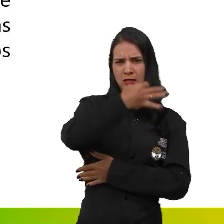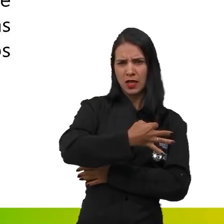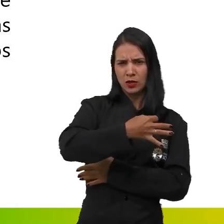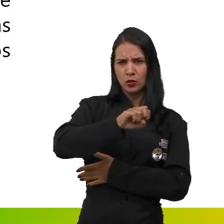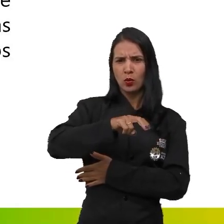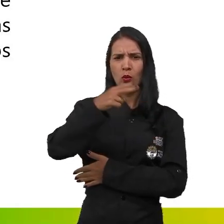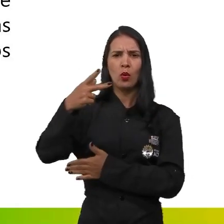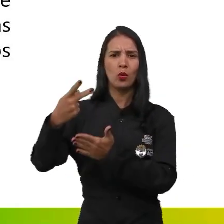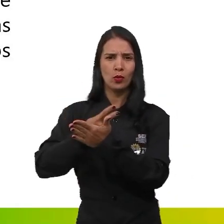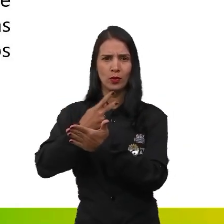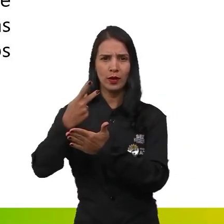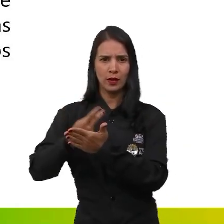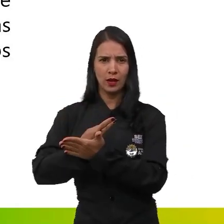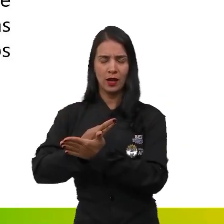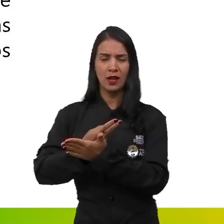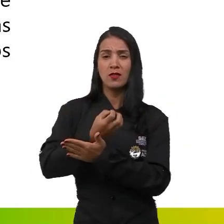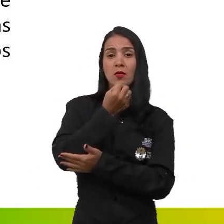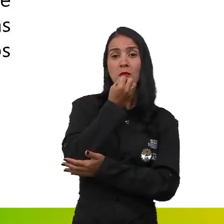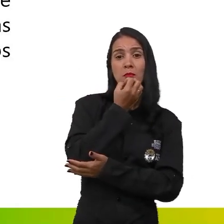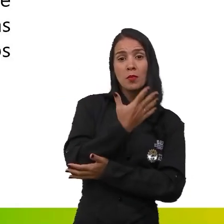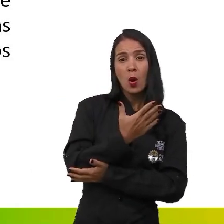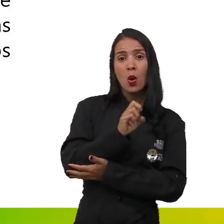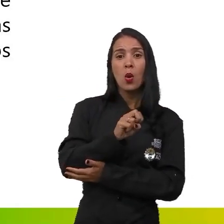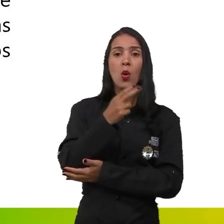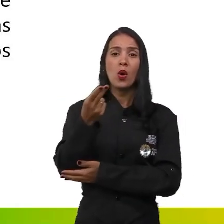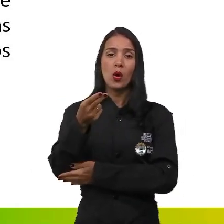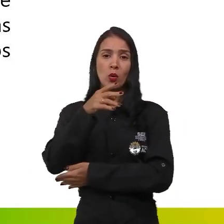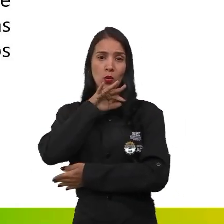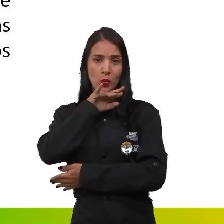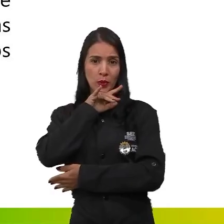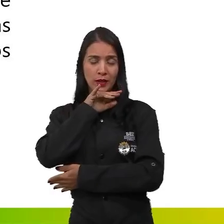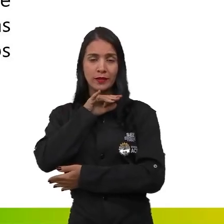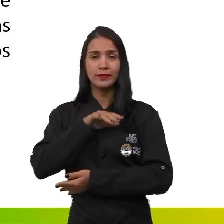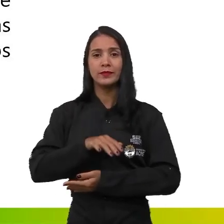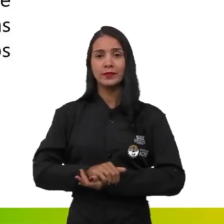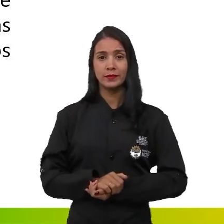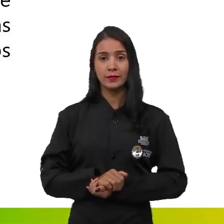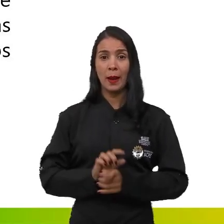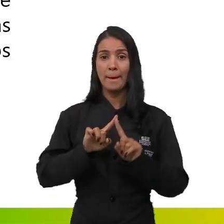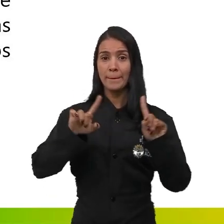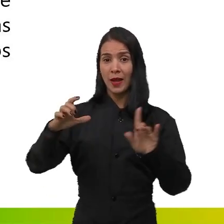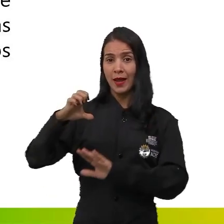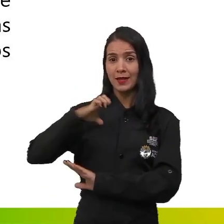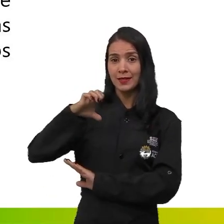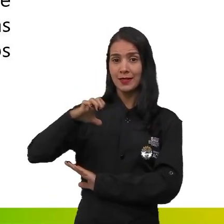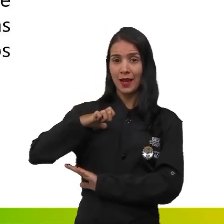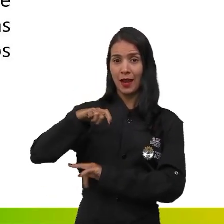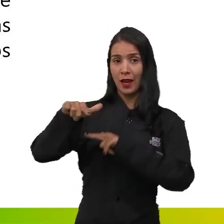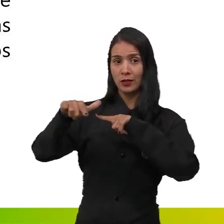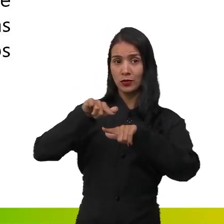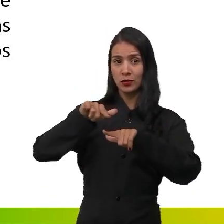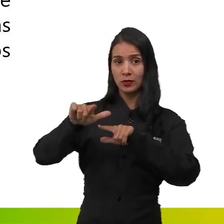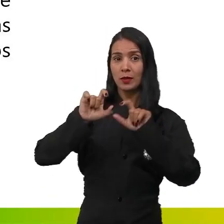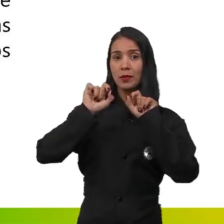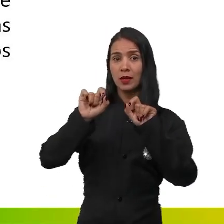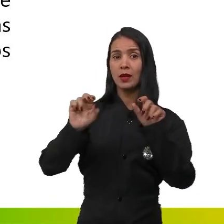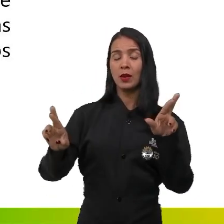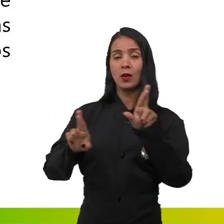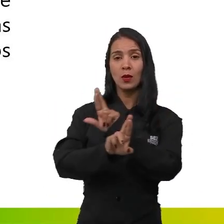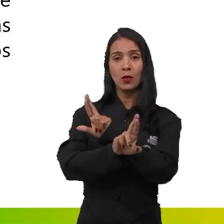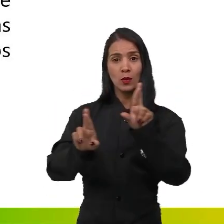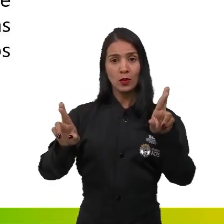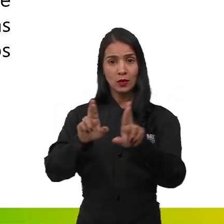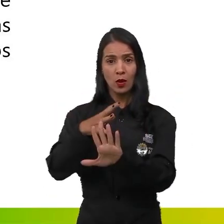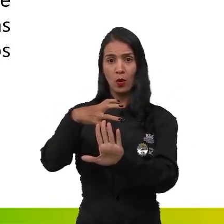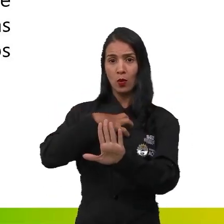errado, e bem ou mal, quando agimos. Já a ética no trabalho é a relação com o nosso